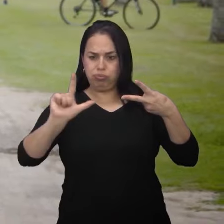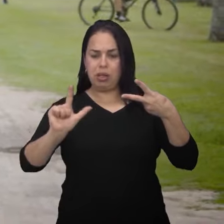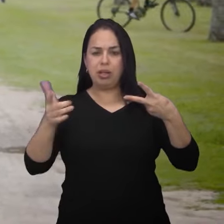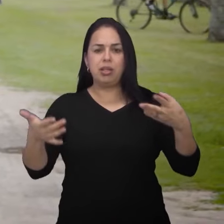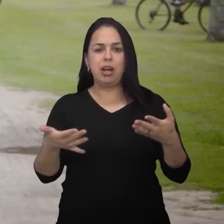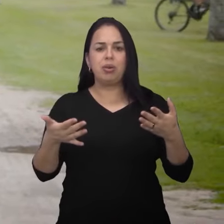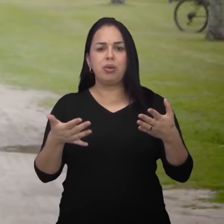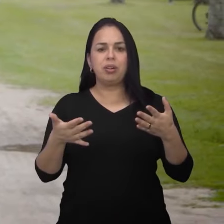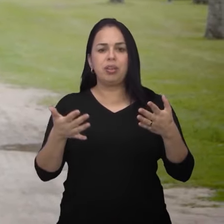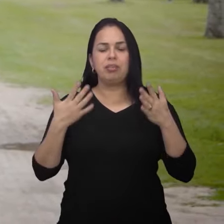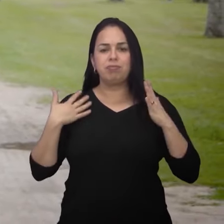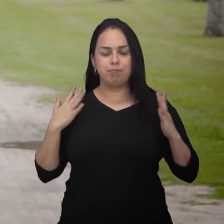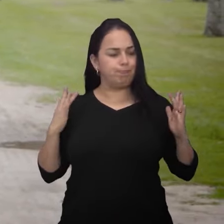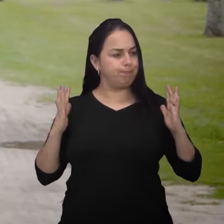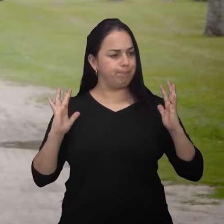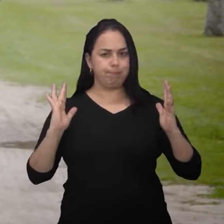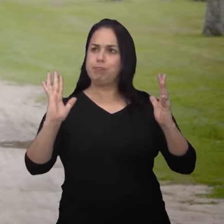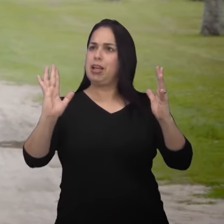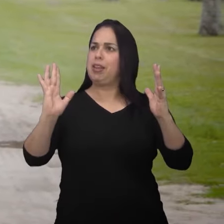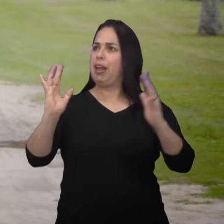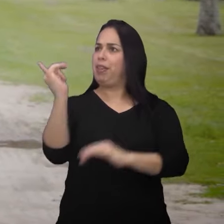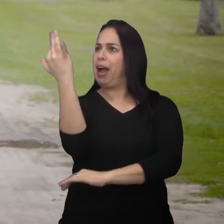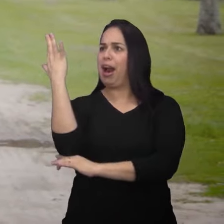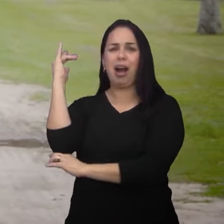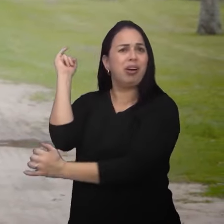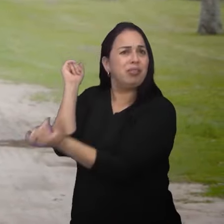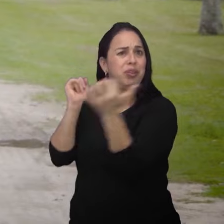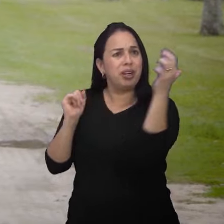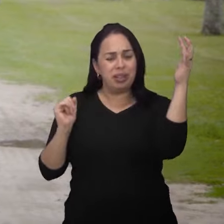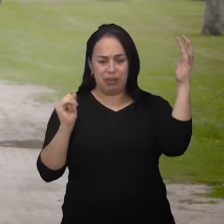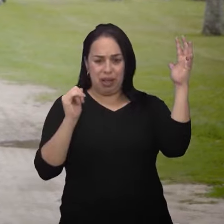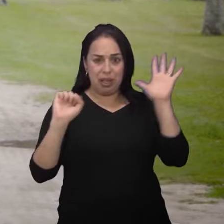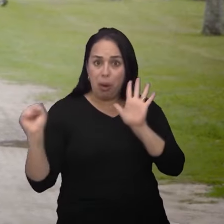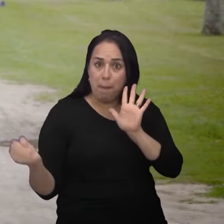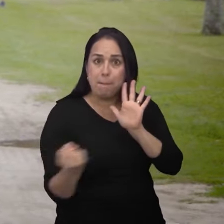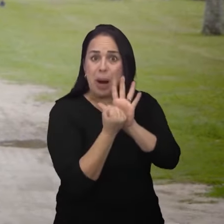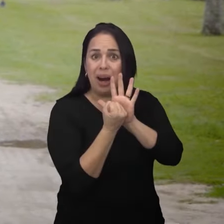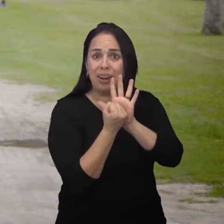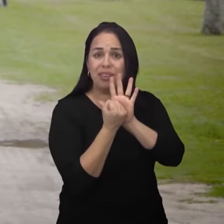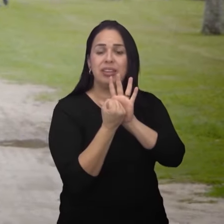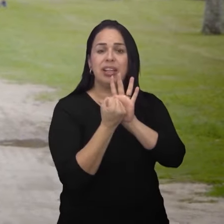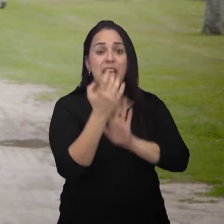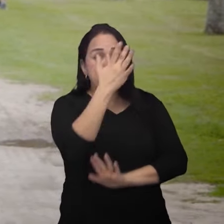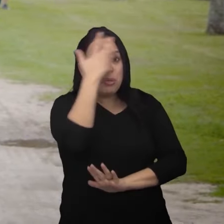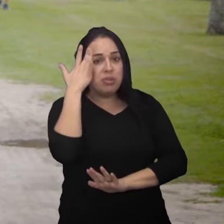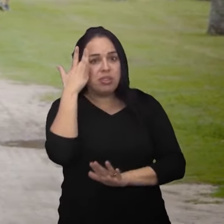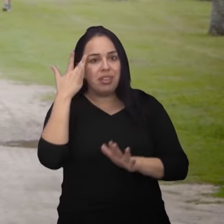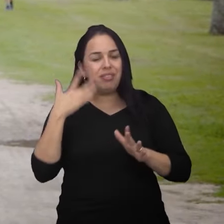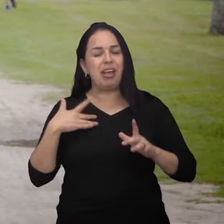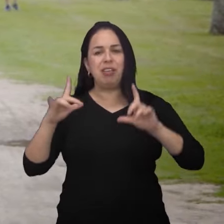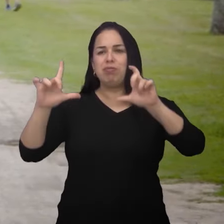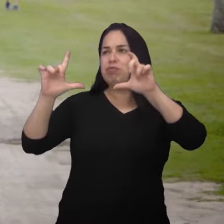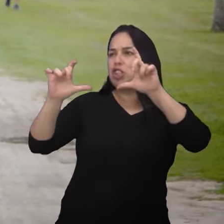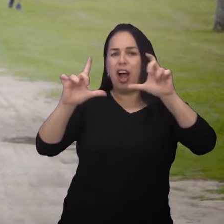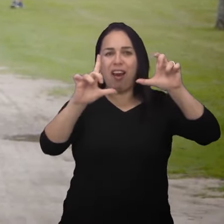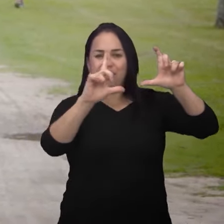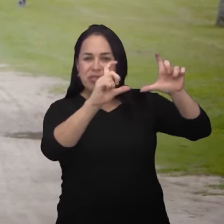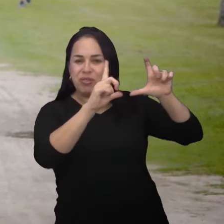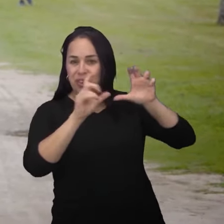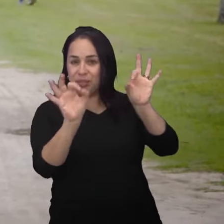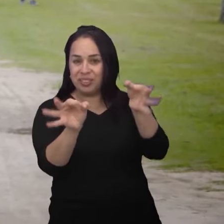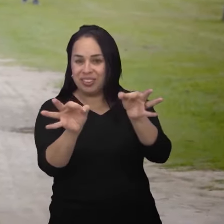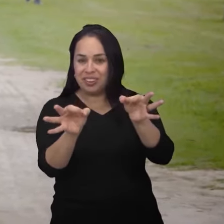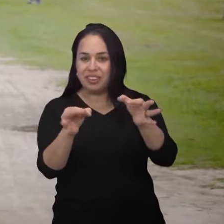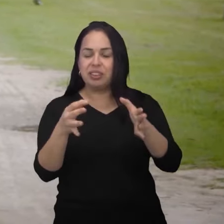E a gente está aqui num marco, entre as palmeiras. Aqui é um cenário super... Quem vem no Parque da Cidade vem tirar foto aqui nas palmeiras,